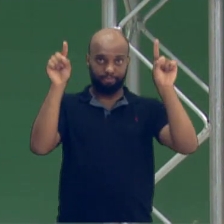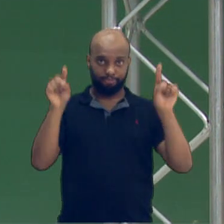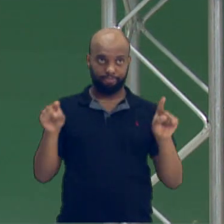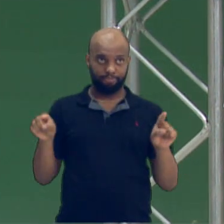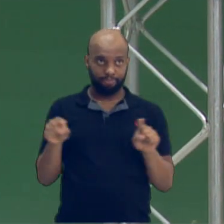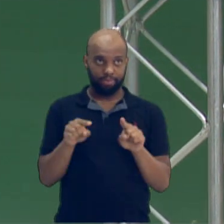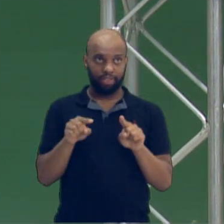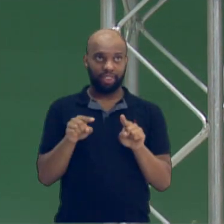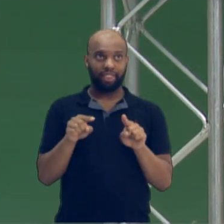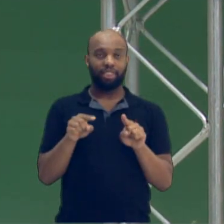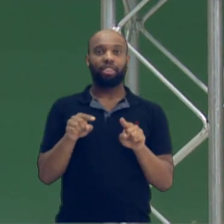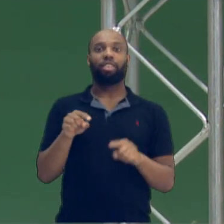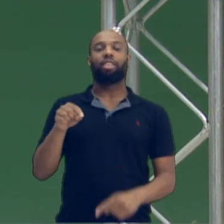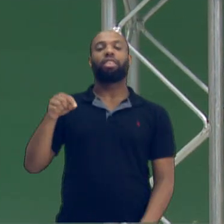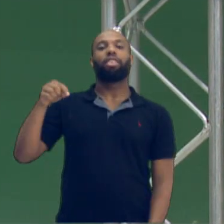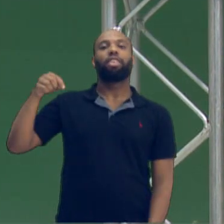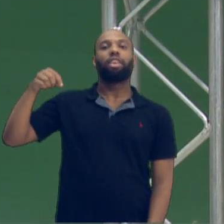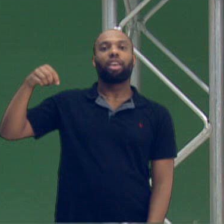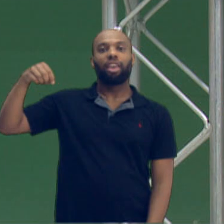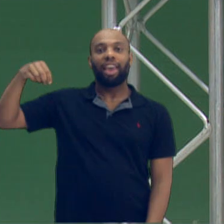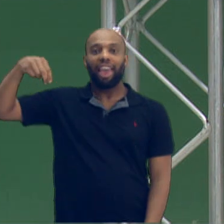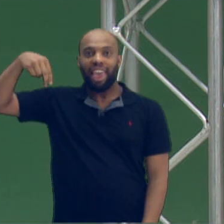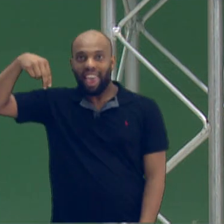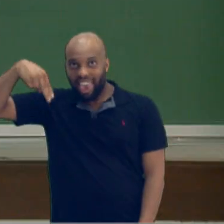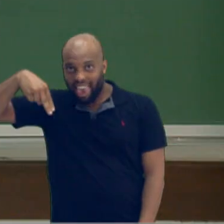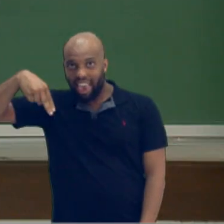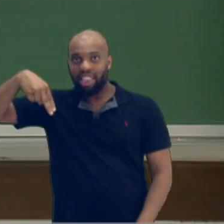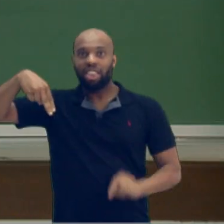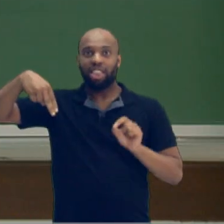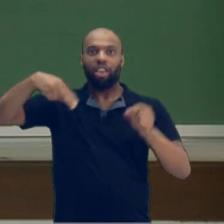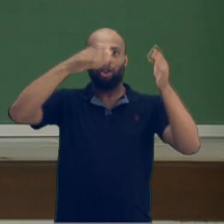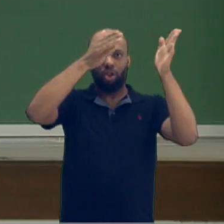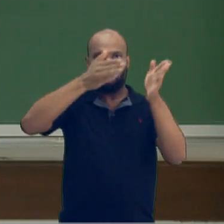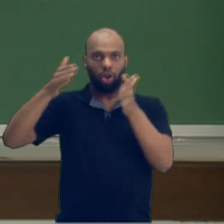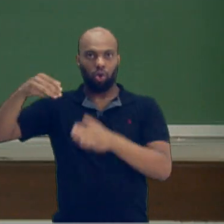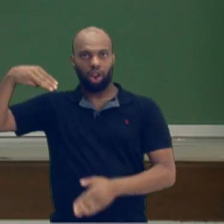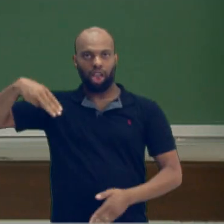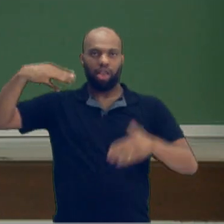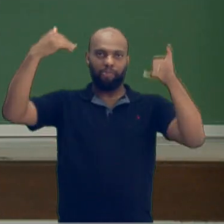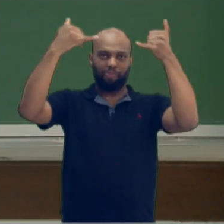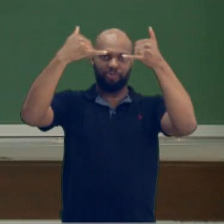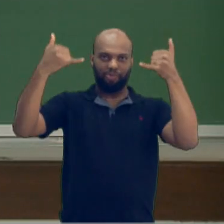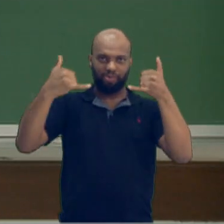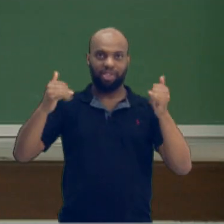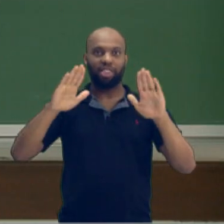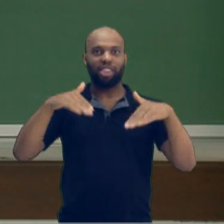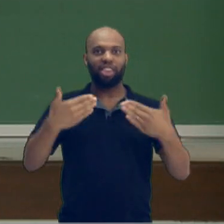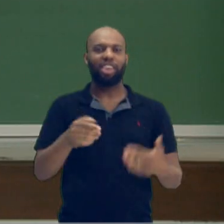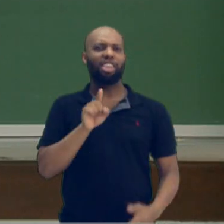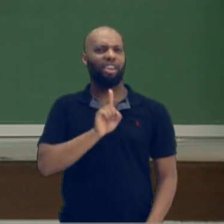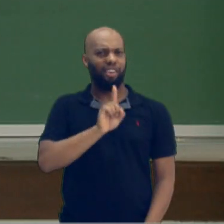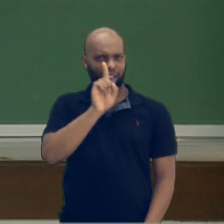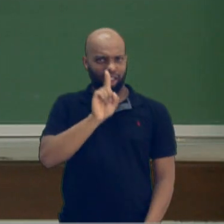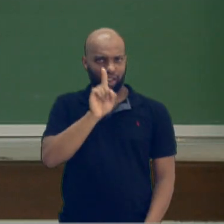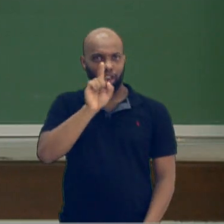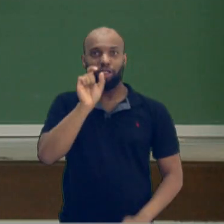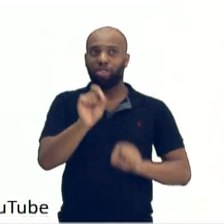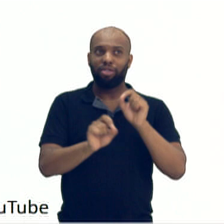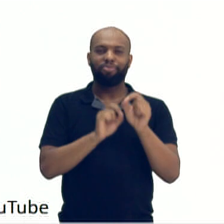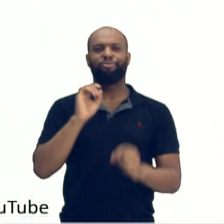quem mesmo? A linha. E o N representa quem? A coluna. Então, a nossa alternativa aqui só pode